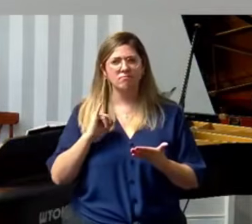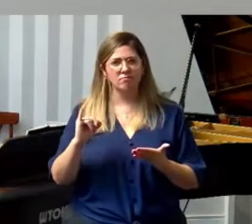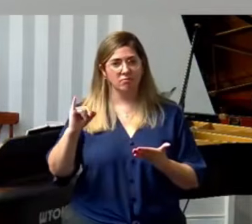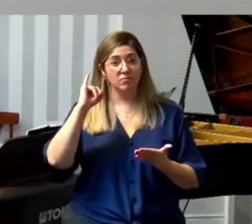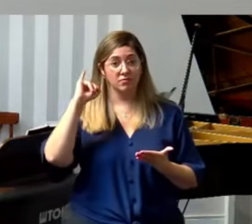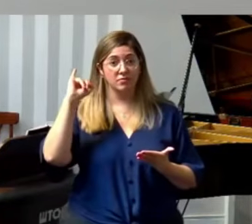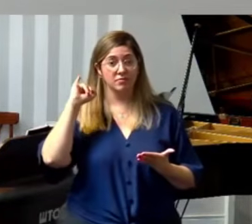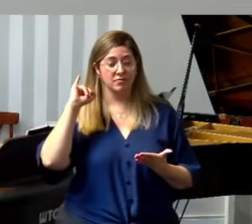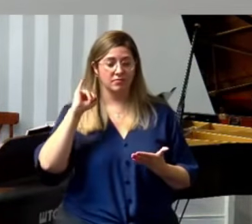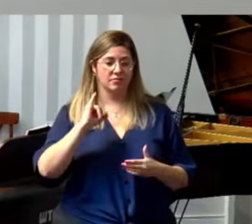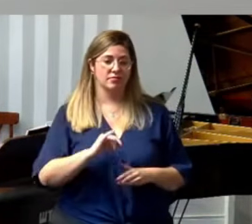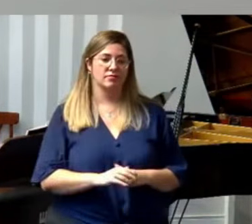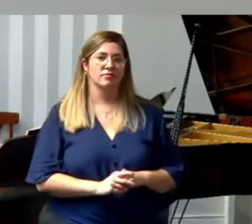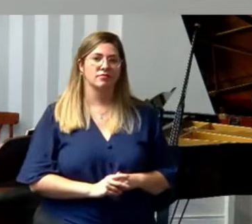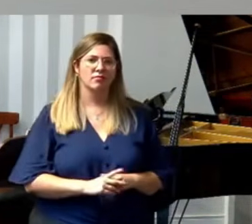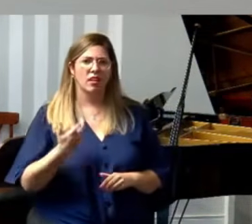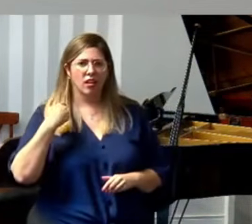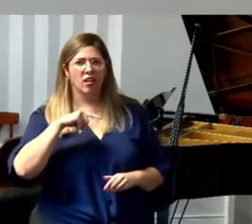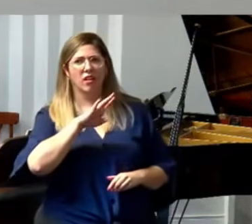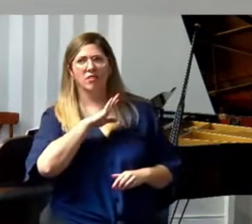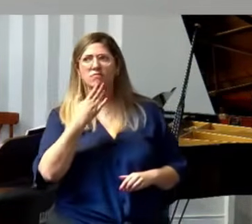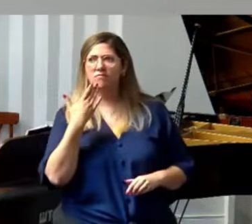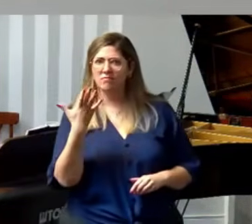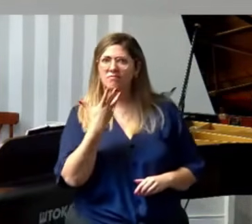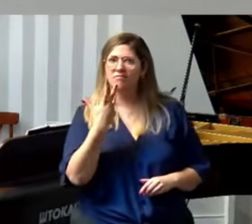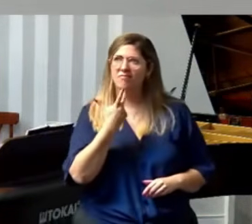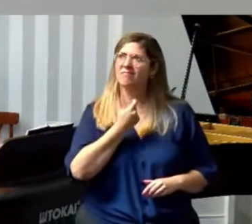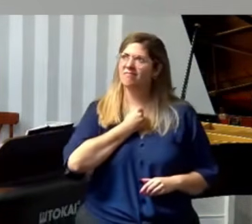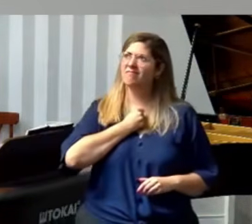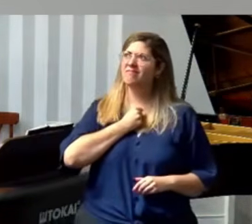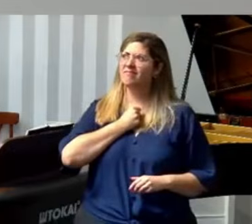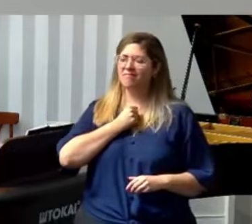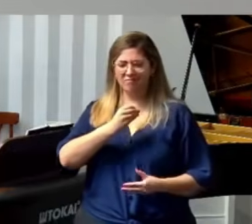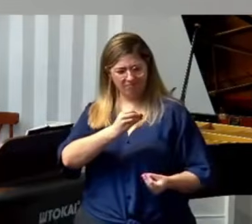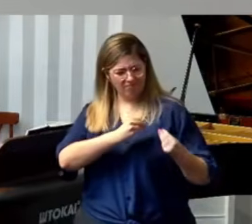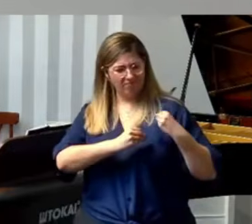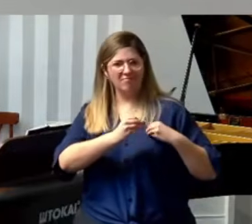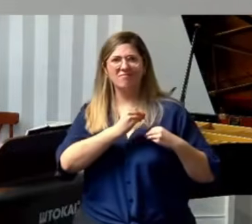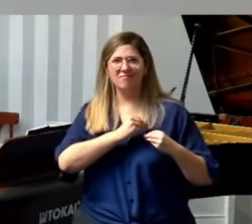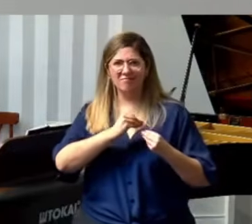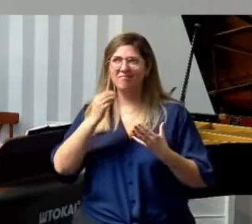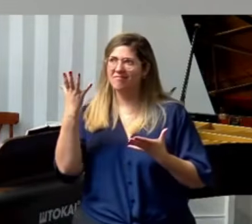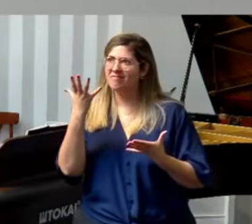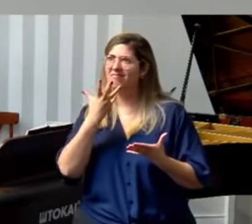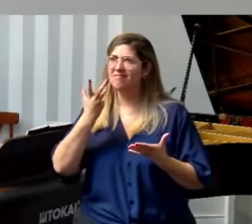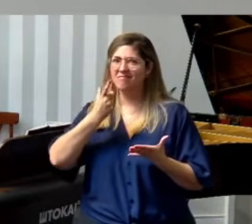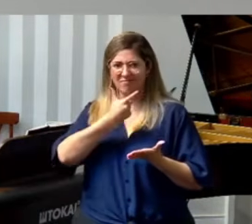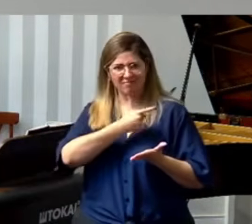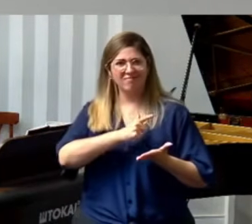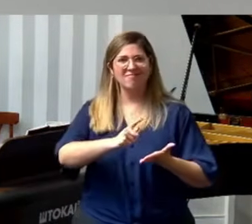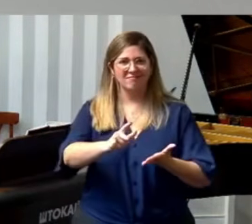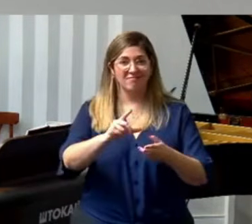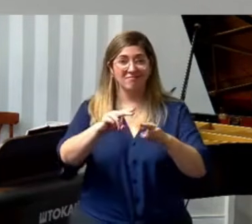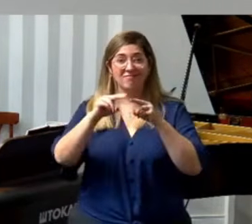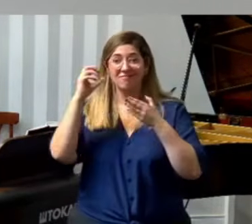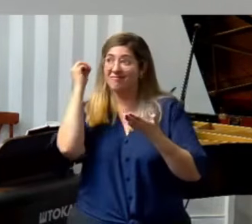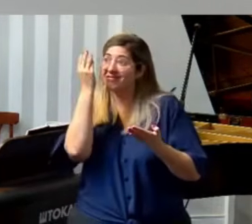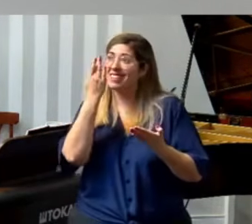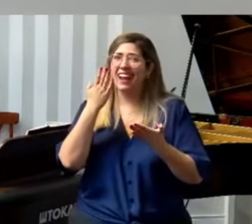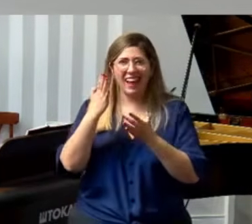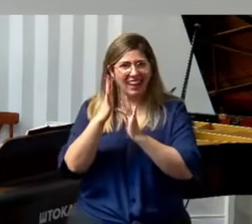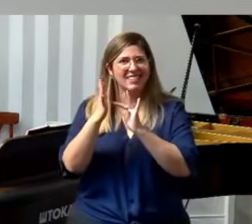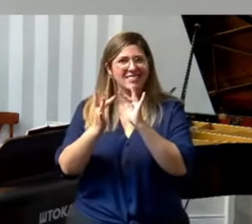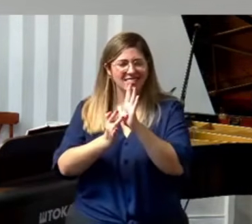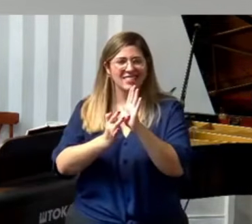daqueles que foram redimidos dos seus pecados, daqueles que foram salvos pela graça de Deus, é